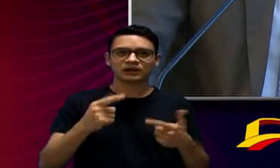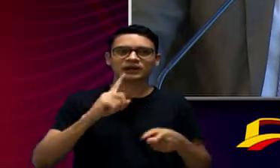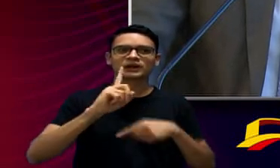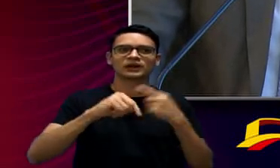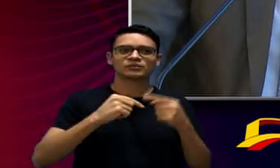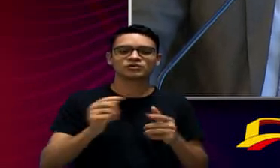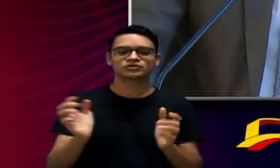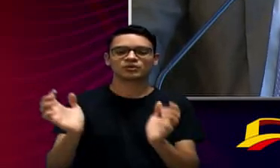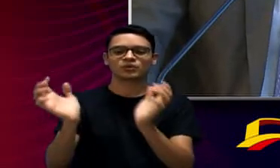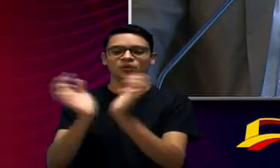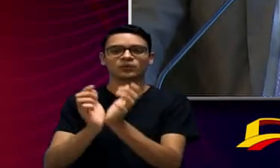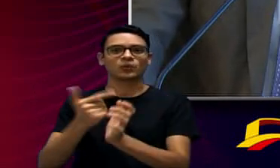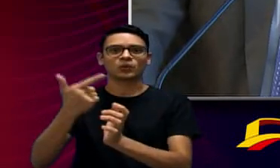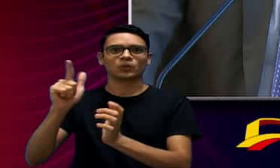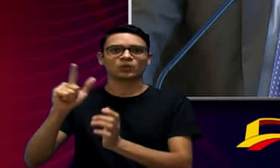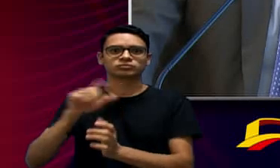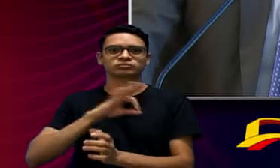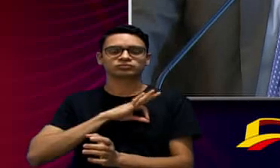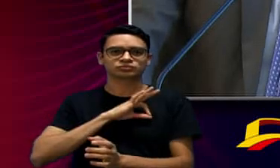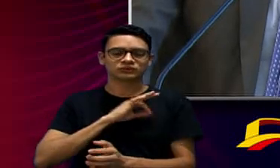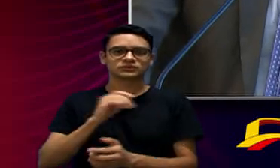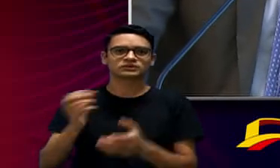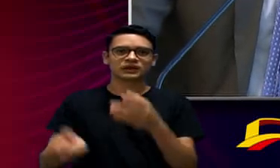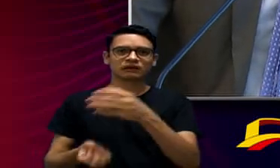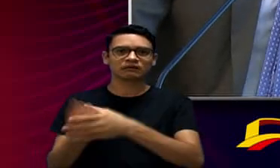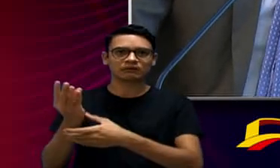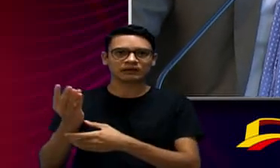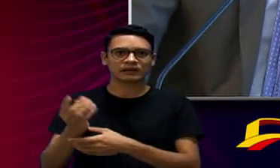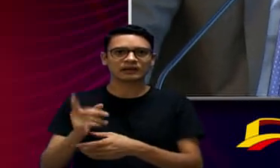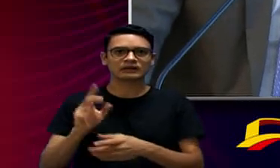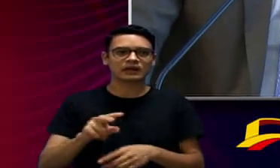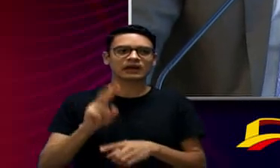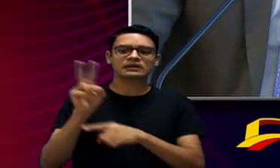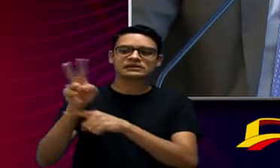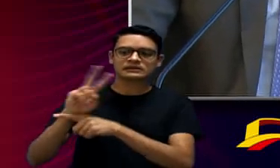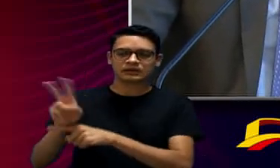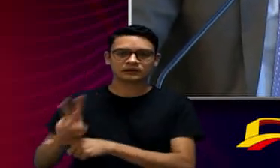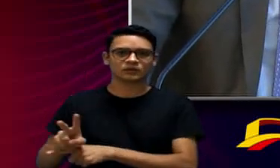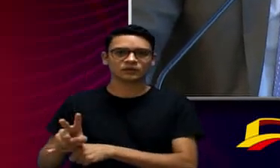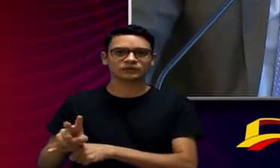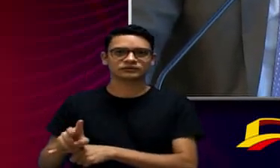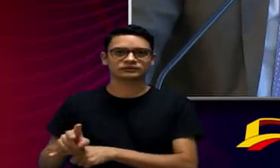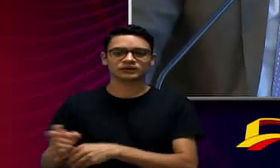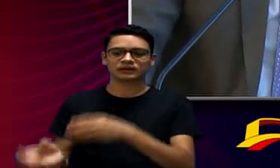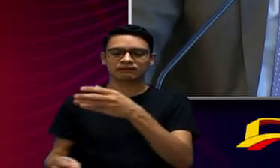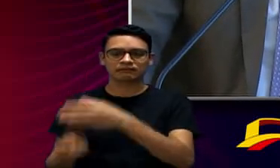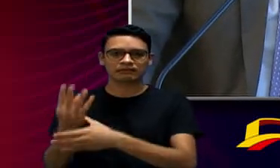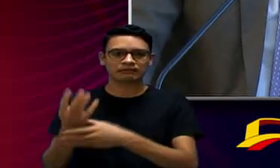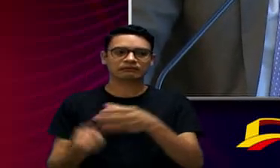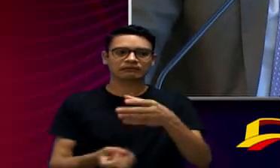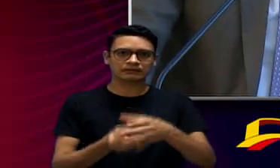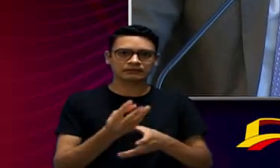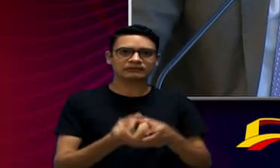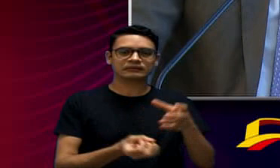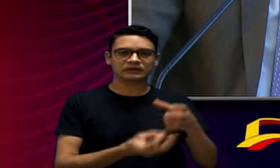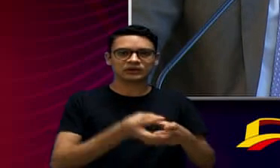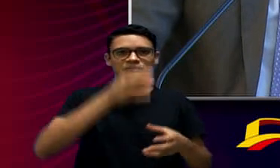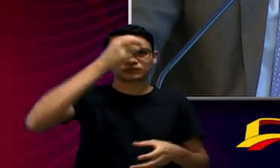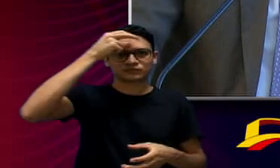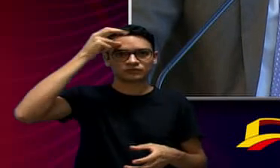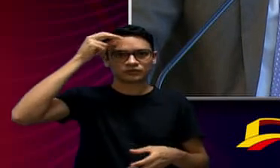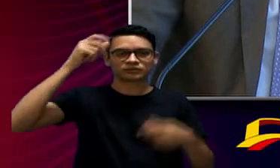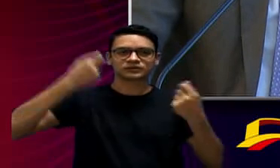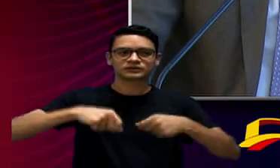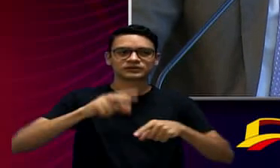outra guarda. Então, enquanto em São Paulo tem a metropolitana público, também. Eu tenho que contratar zeladores. Os próprios públicos, e o prefeito tem que encontrar